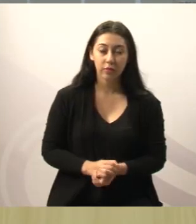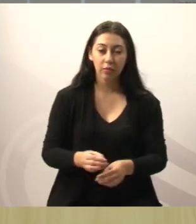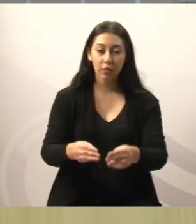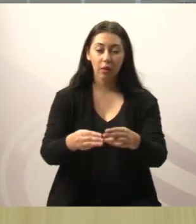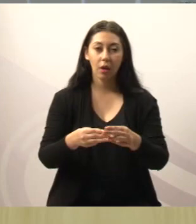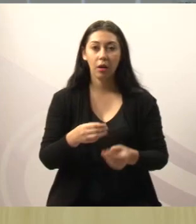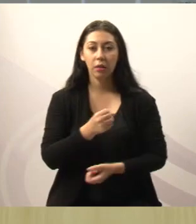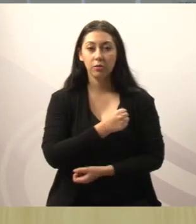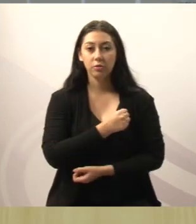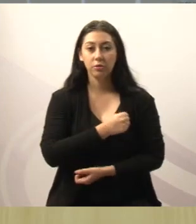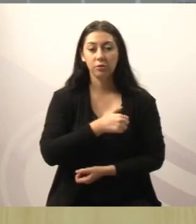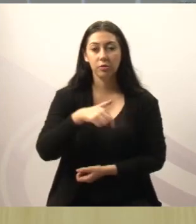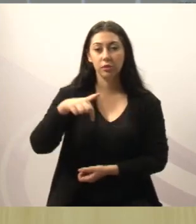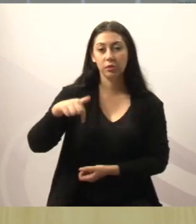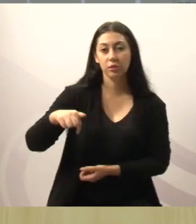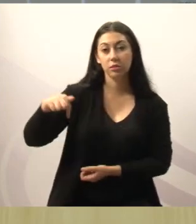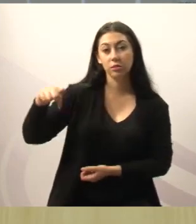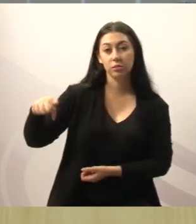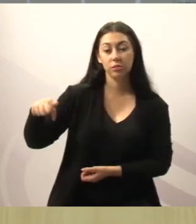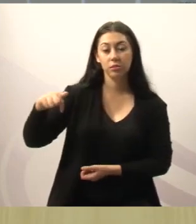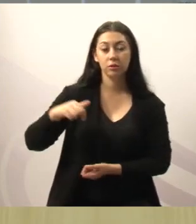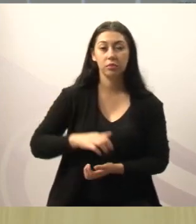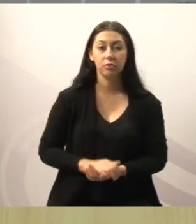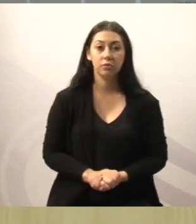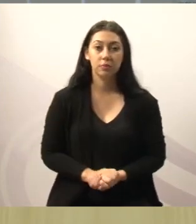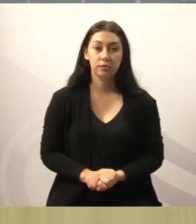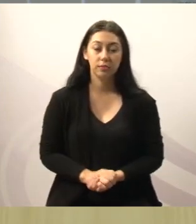Moção número 77.